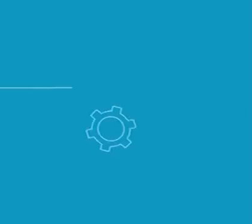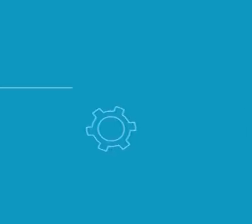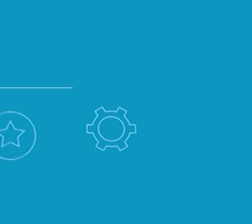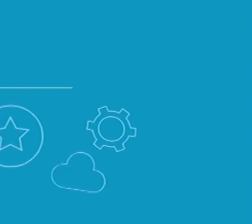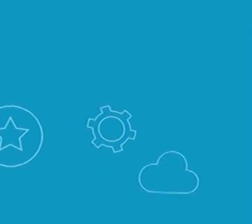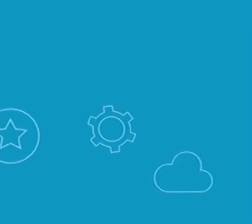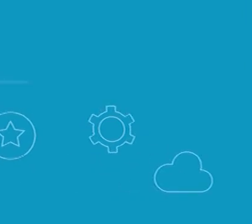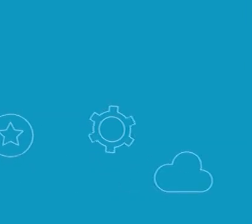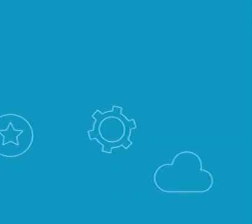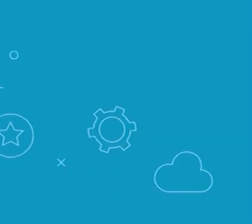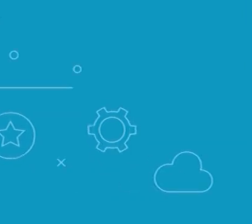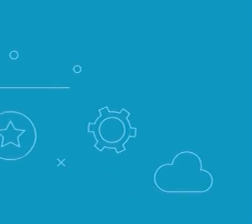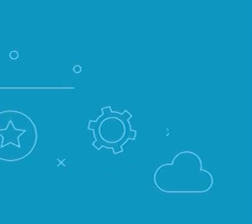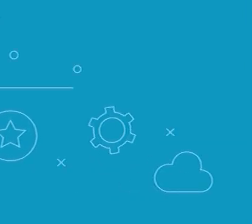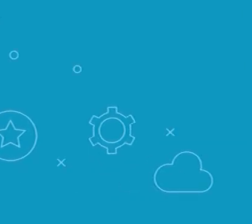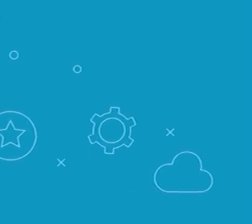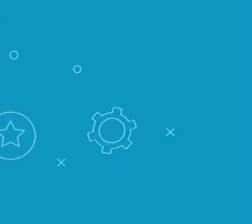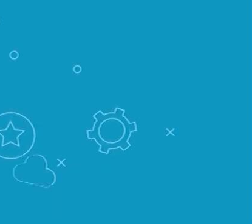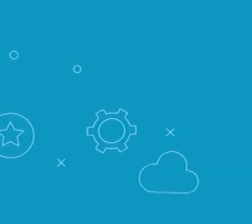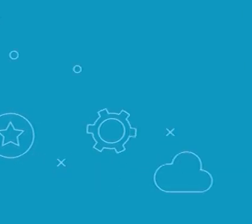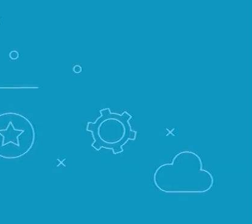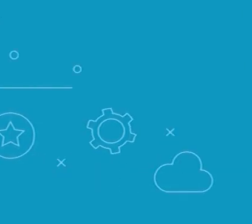E aí